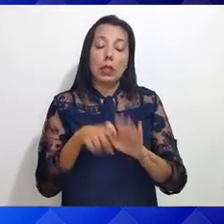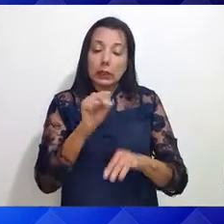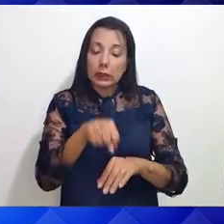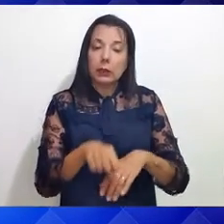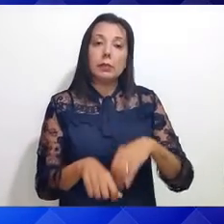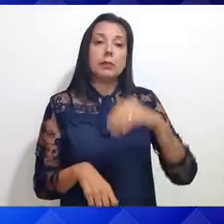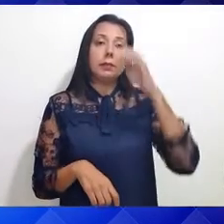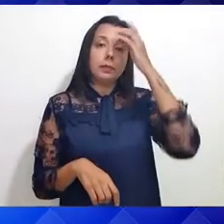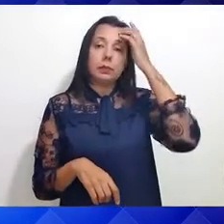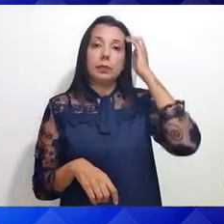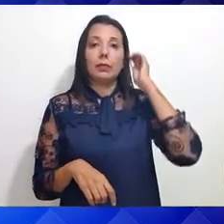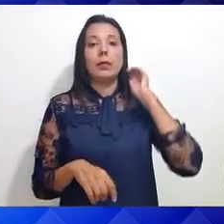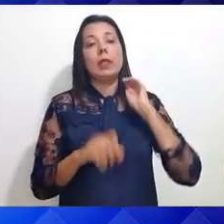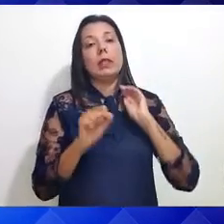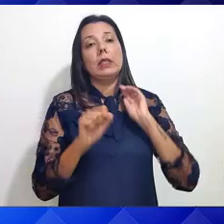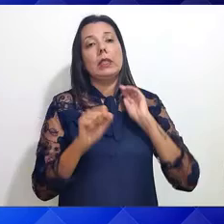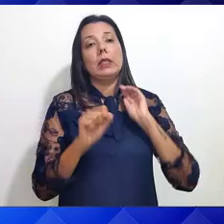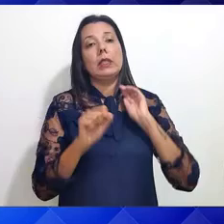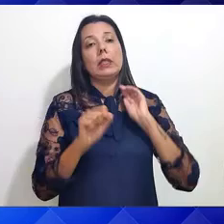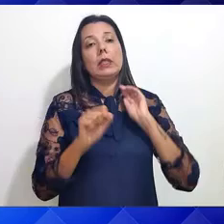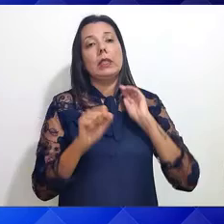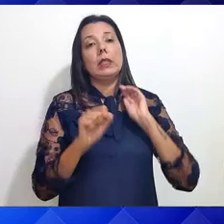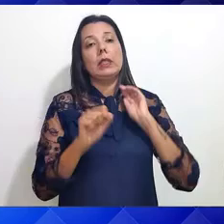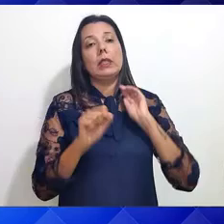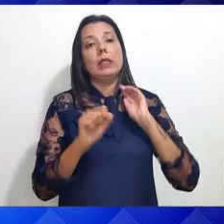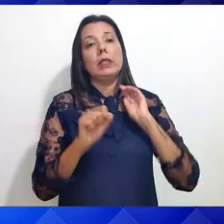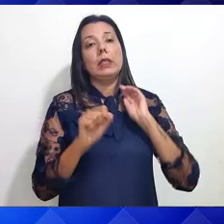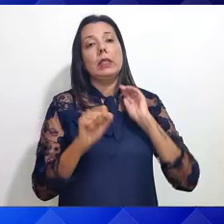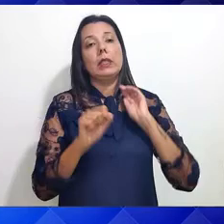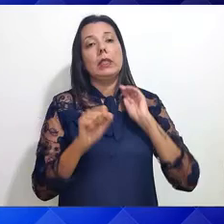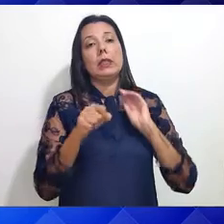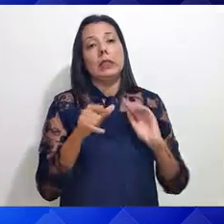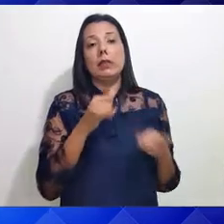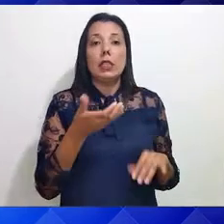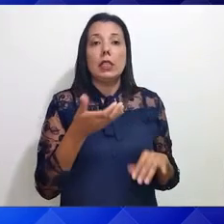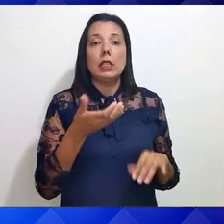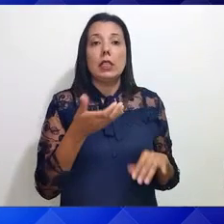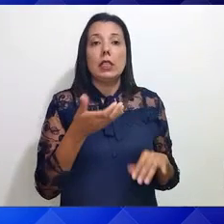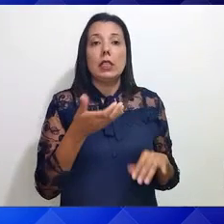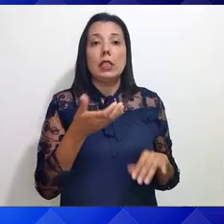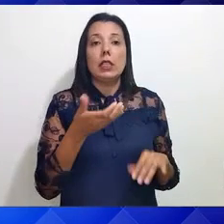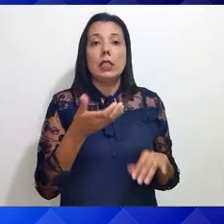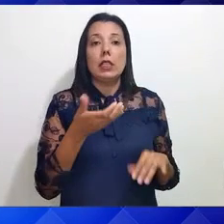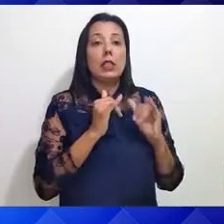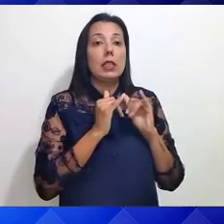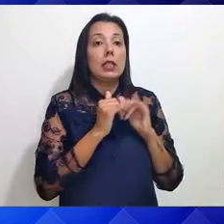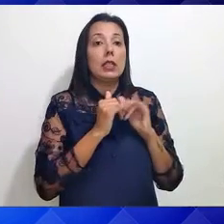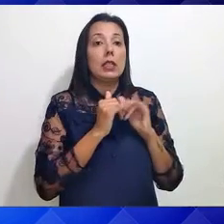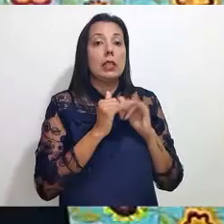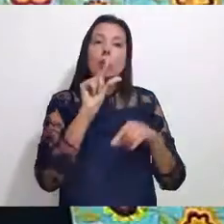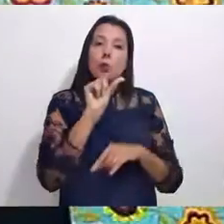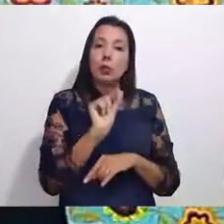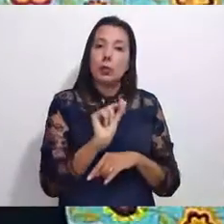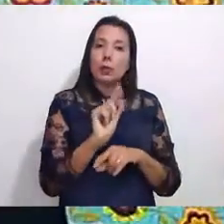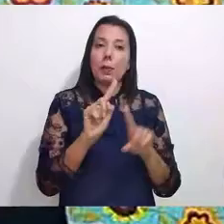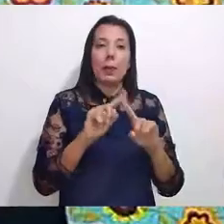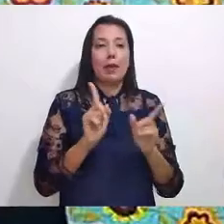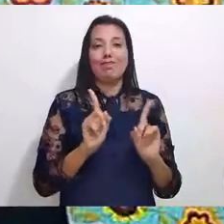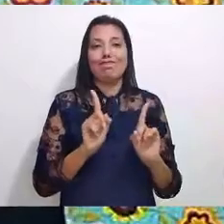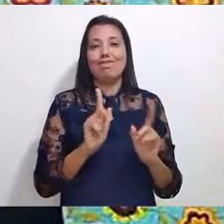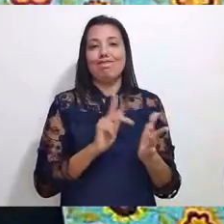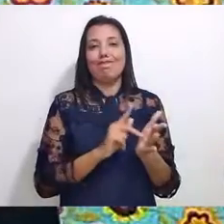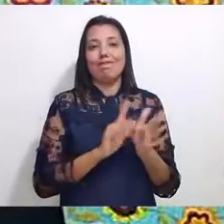Infelizmente, né, a gente queria dar notícia de que os casos estão diminuindo, mas não é bem assim, né? Então, assim,